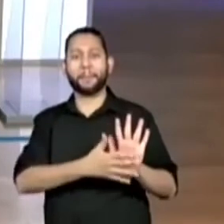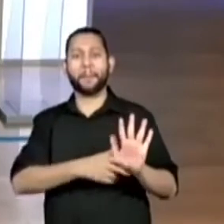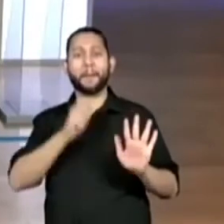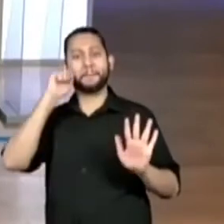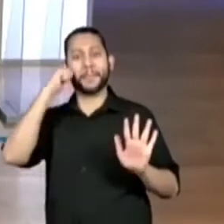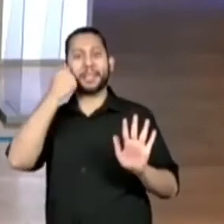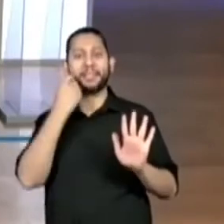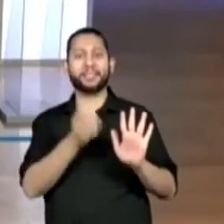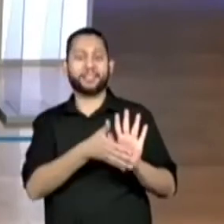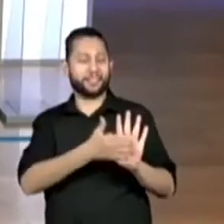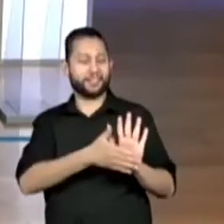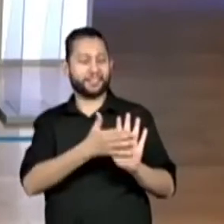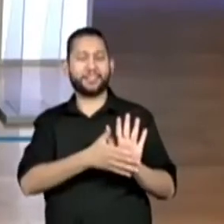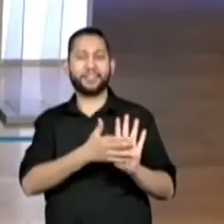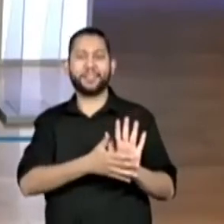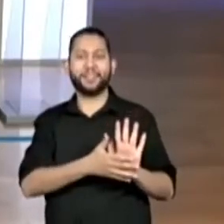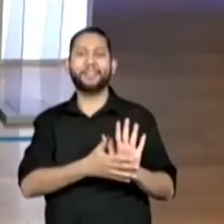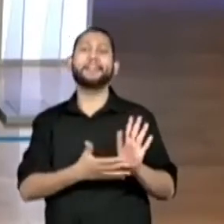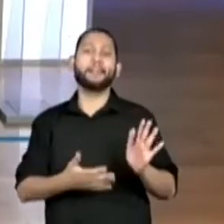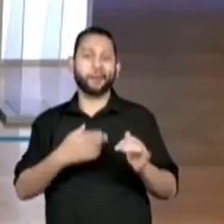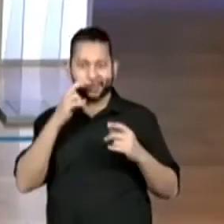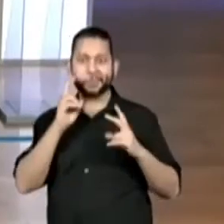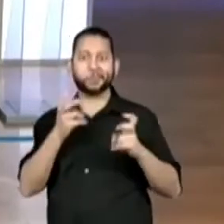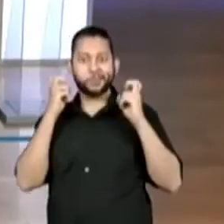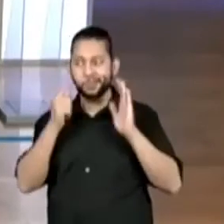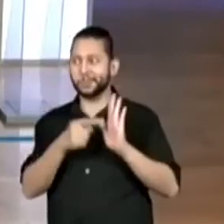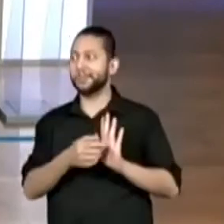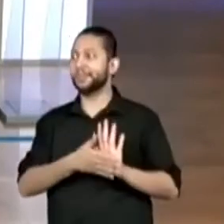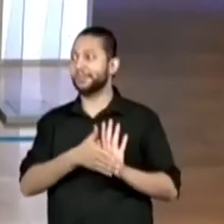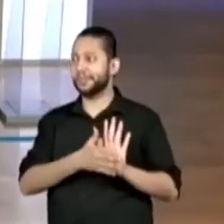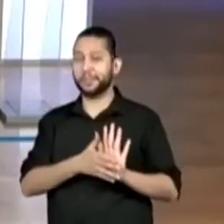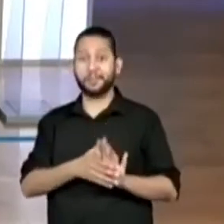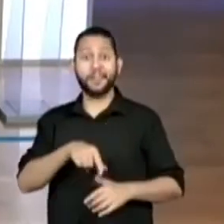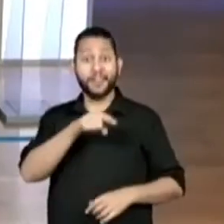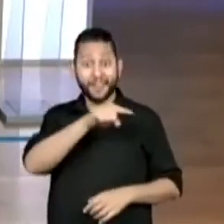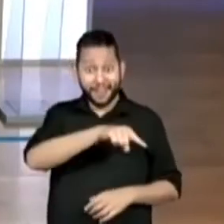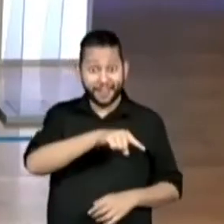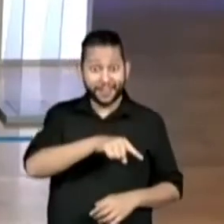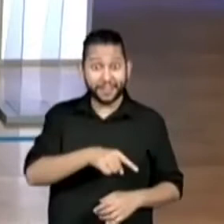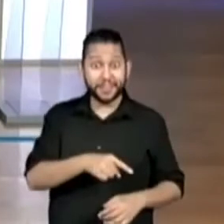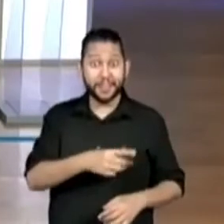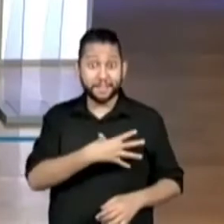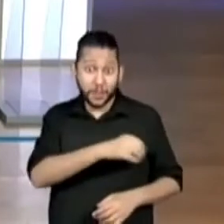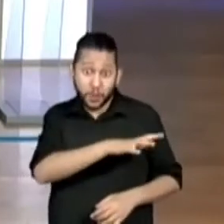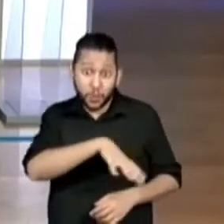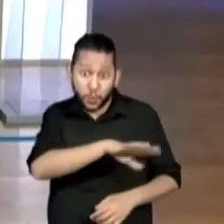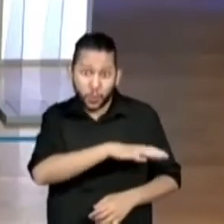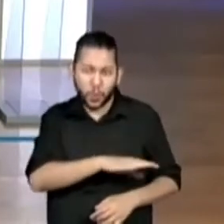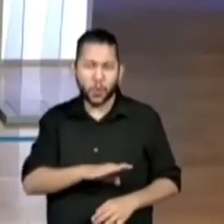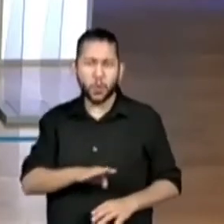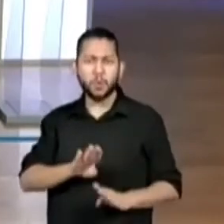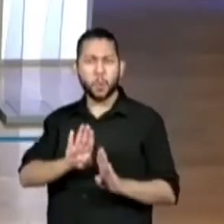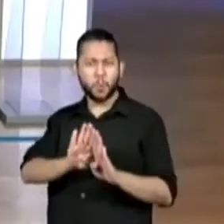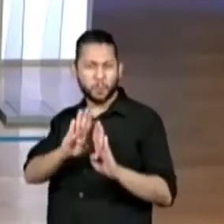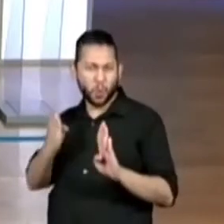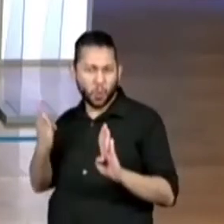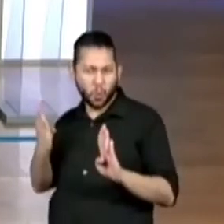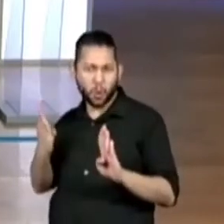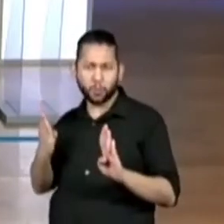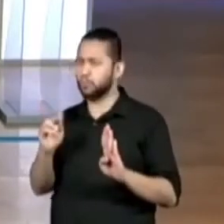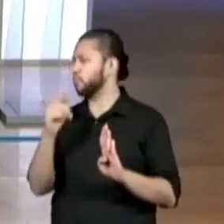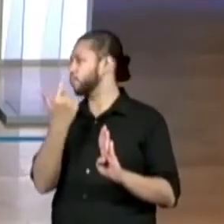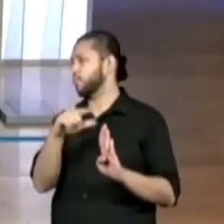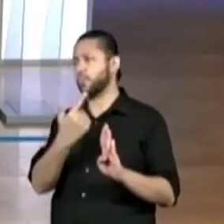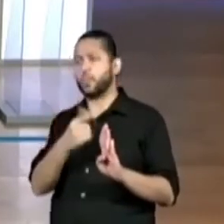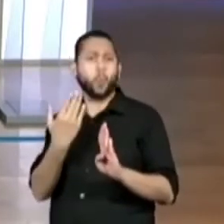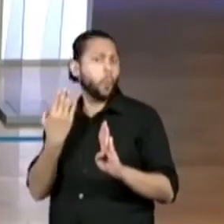patas negras, o Lucas disse. E aí eles estão respondendo que os cabritinhos não abrirão a porta. É provável